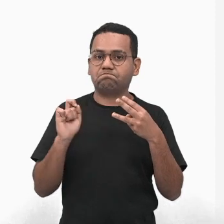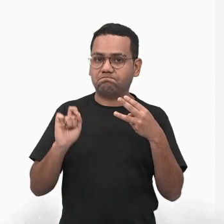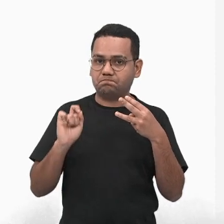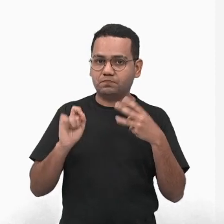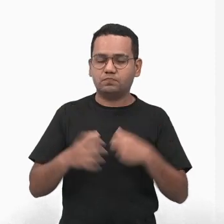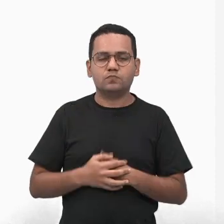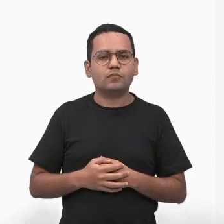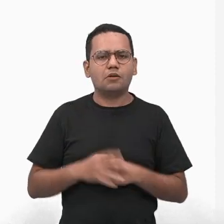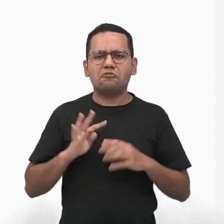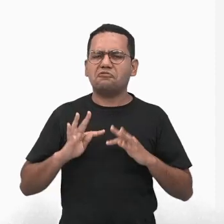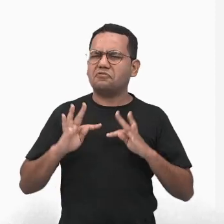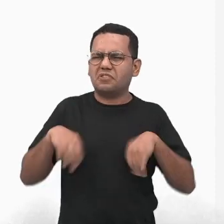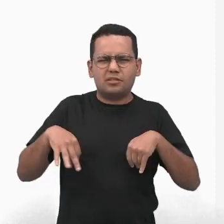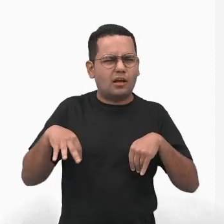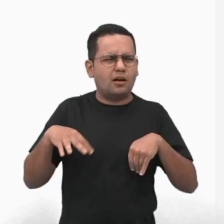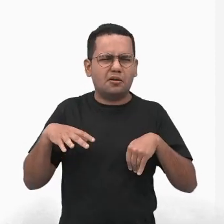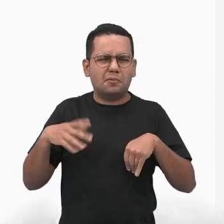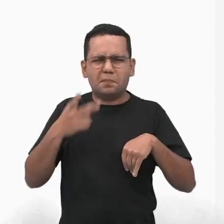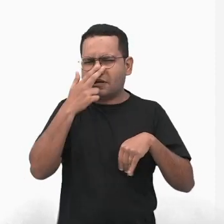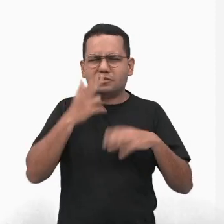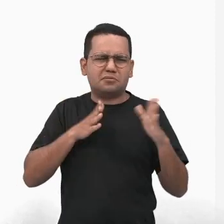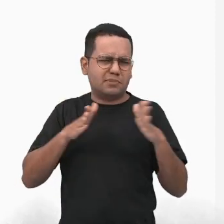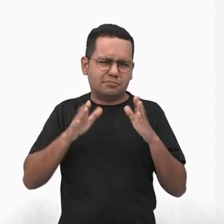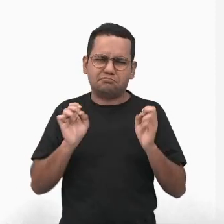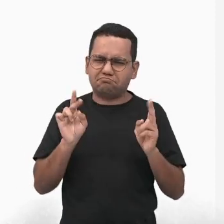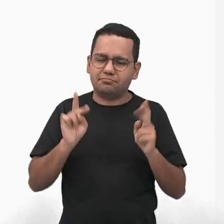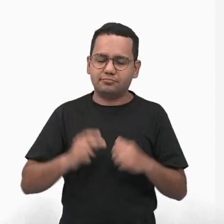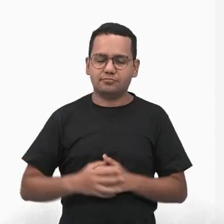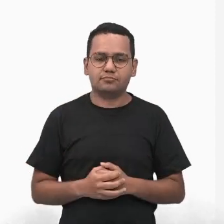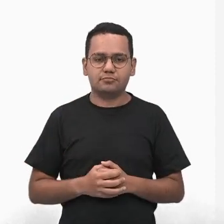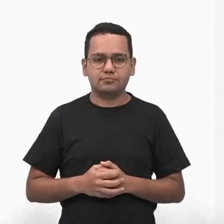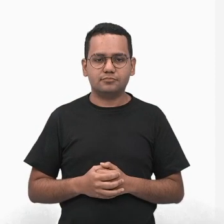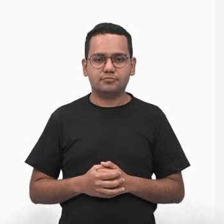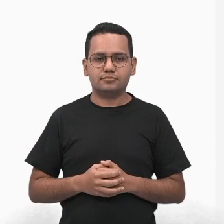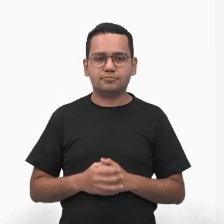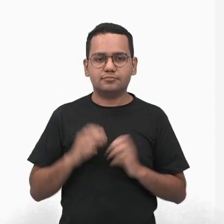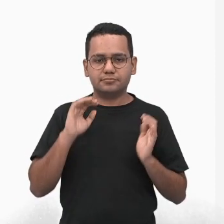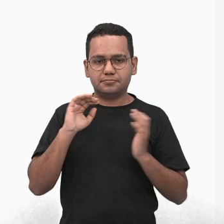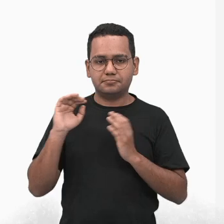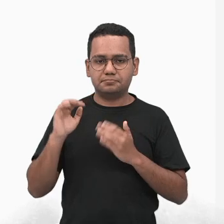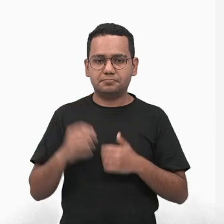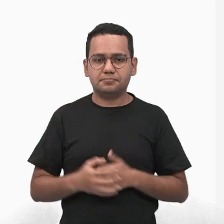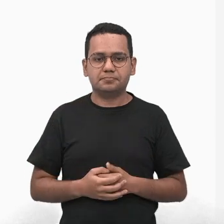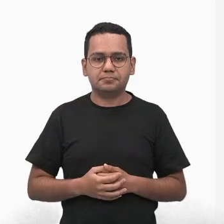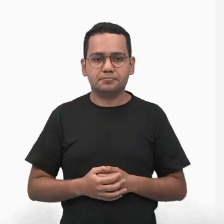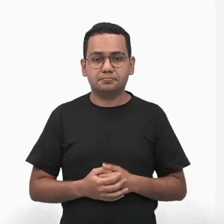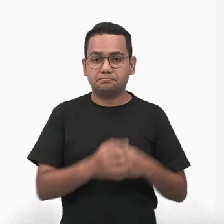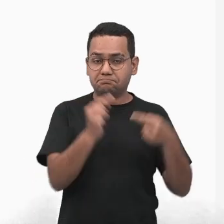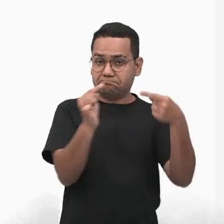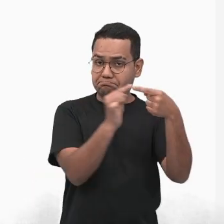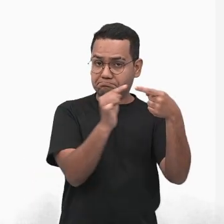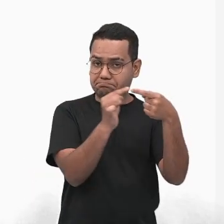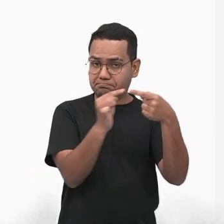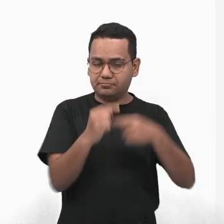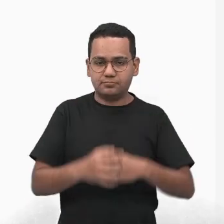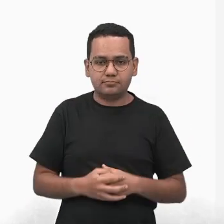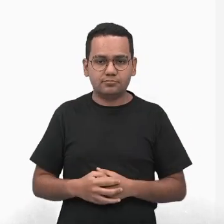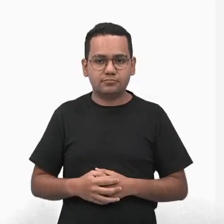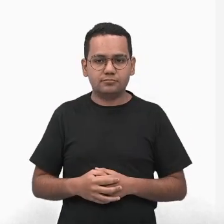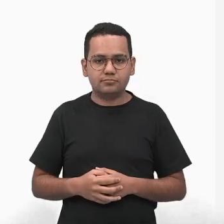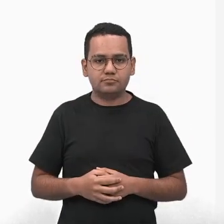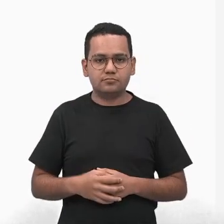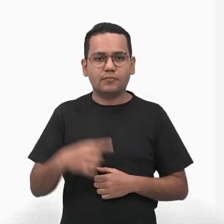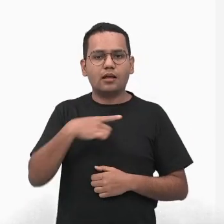fase final, por assim dizer, do conflito. Voltamos ao texto, vamos lá, adiante. Primeira fase da guerra é a